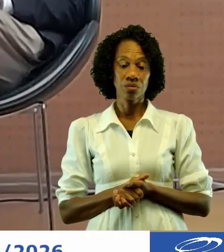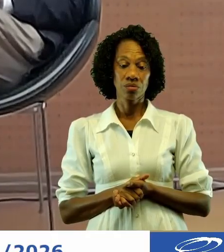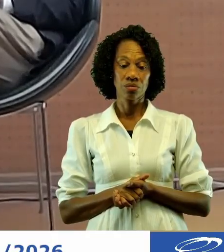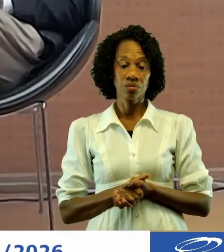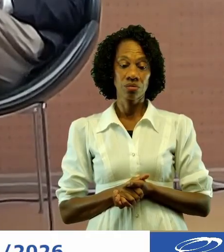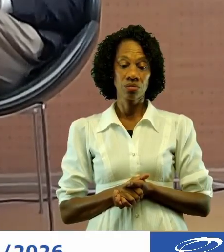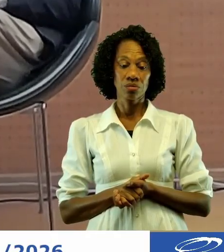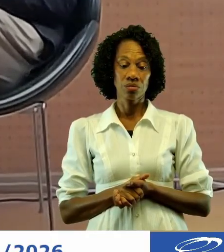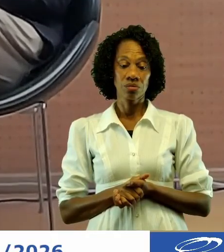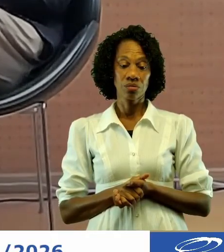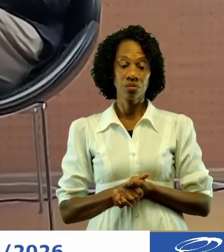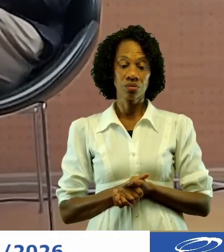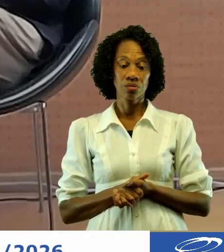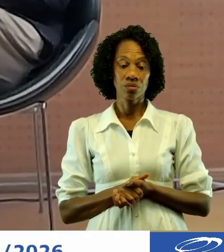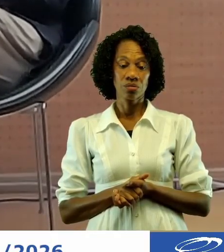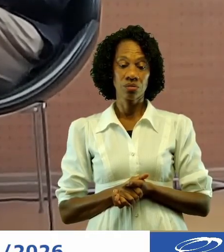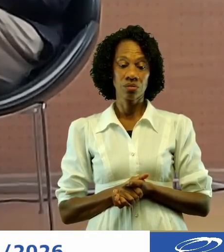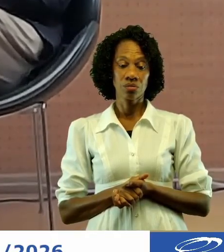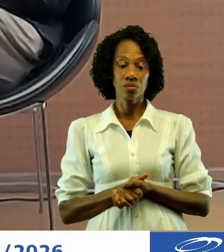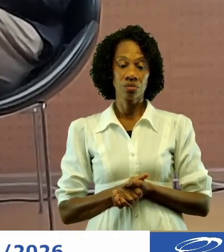with a better